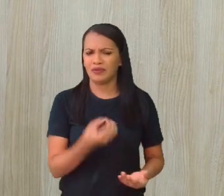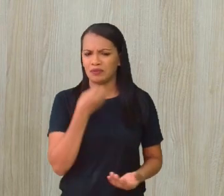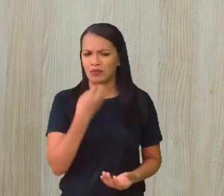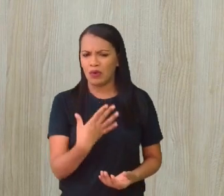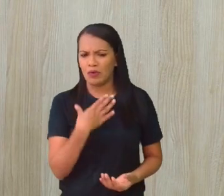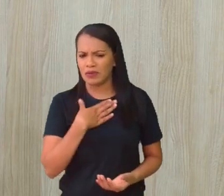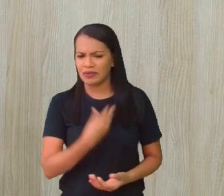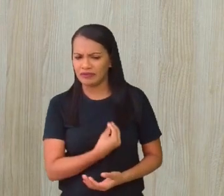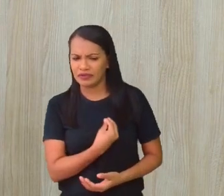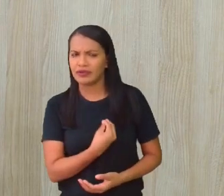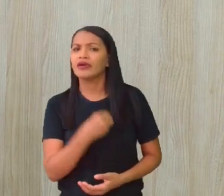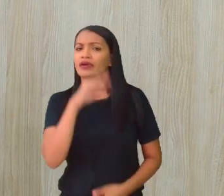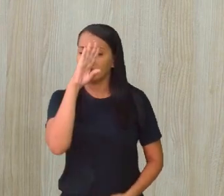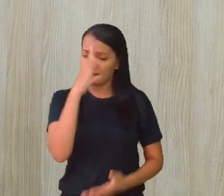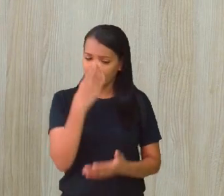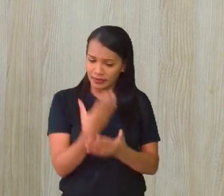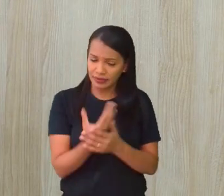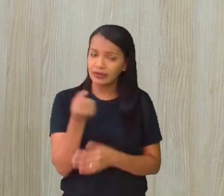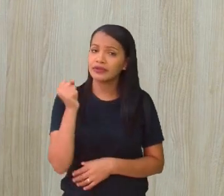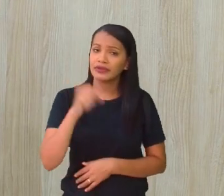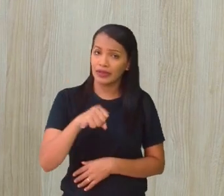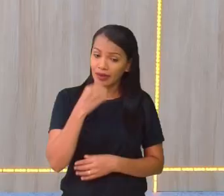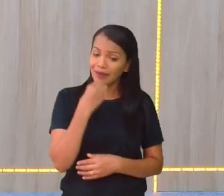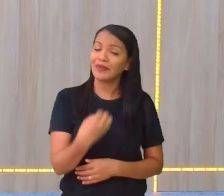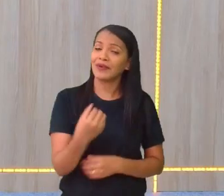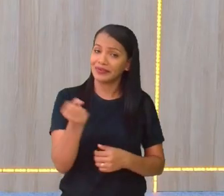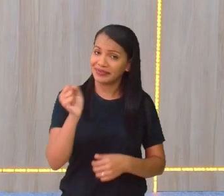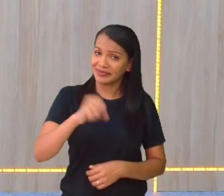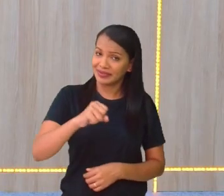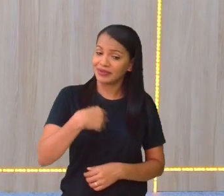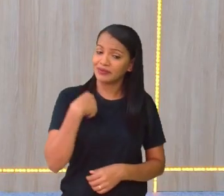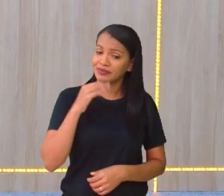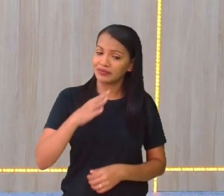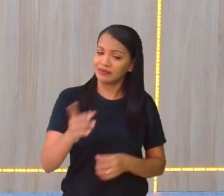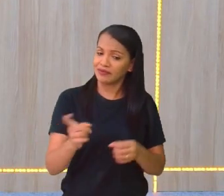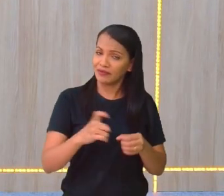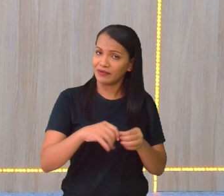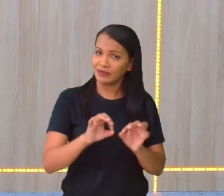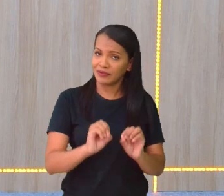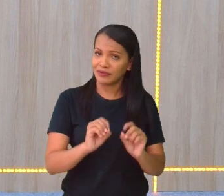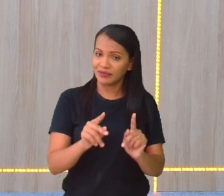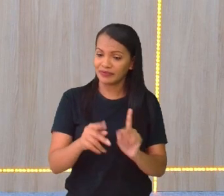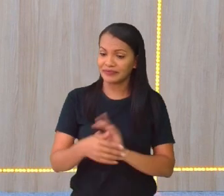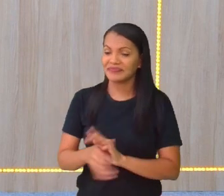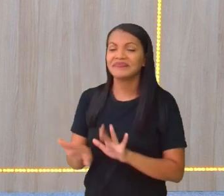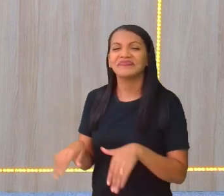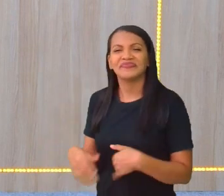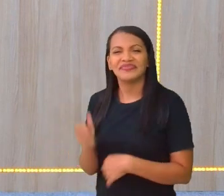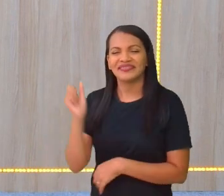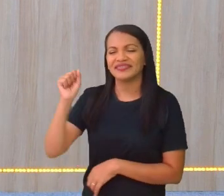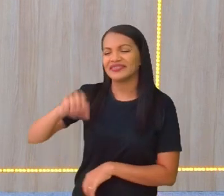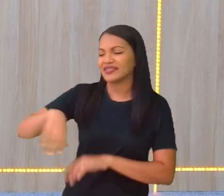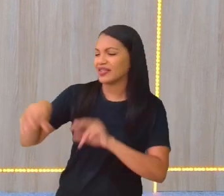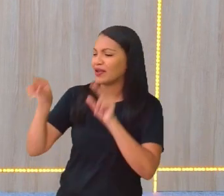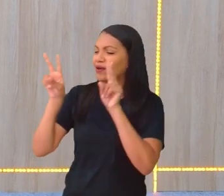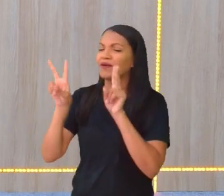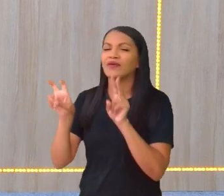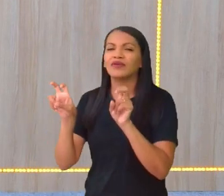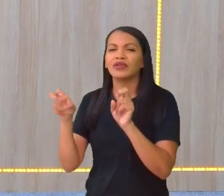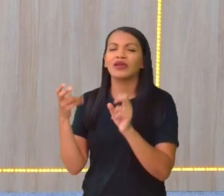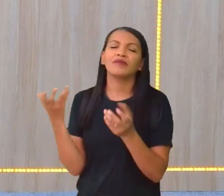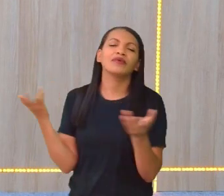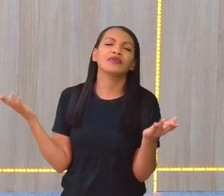vai servir. Viu? Então, já volto. Isso mesmo, professora Camille. O nosso tema de hoje, não é,